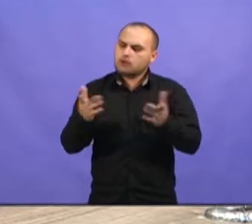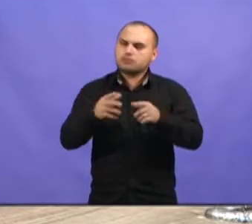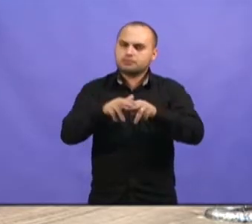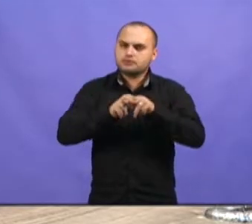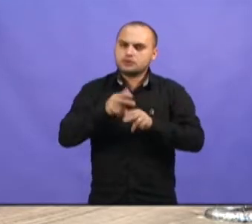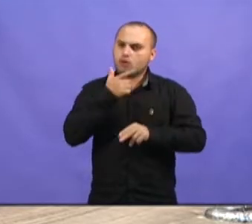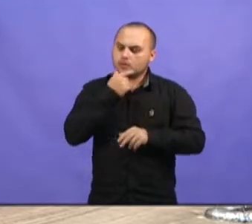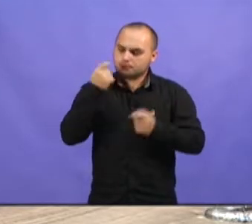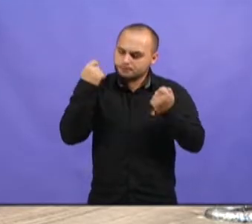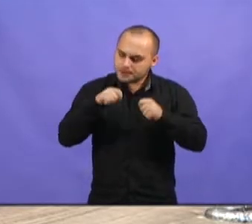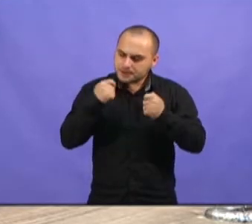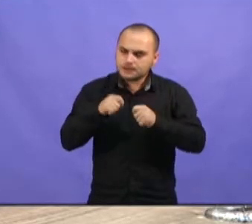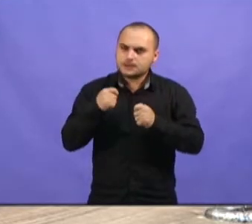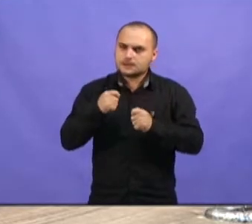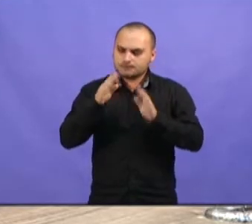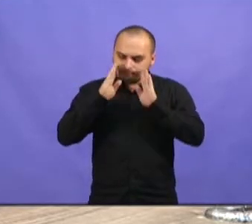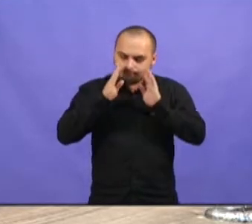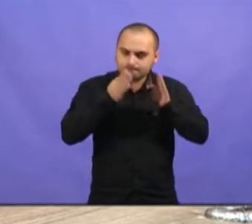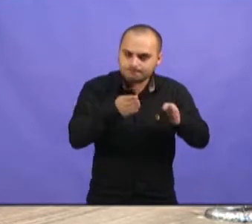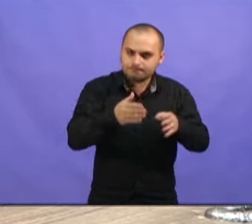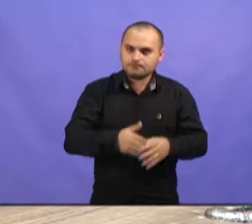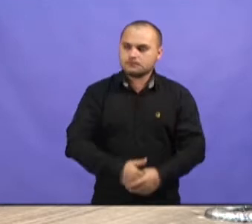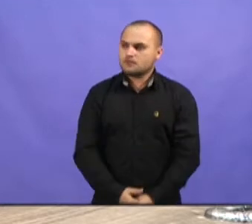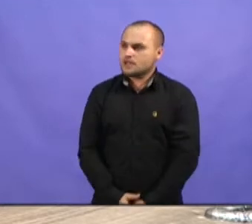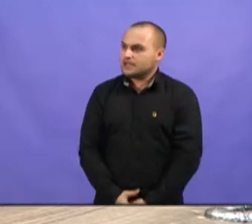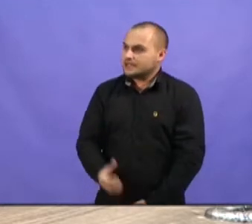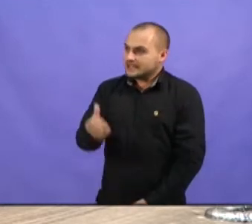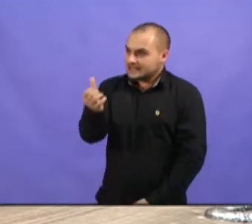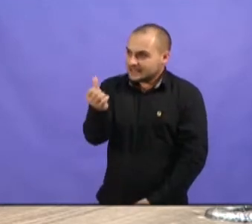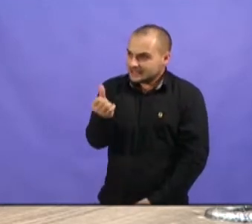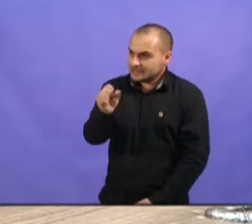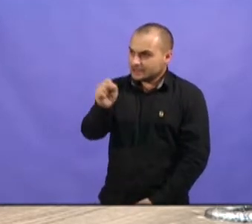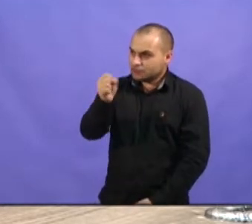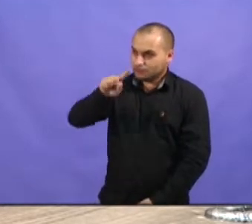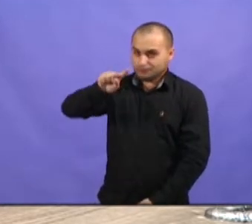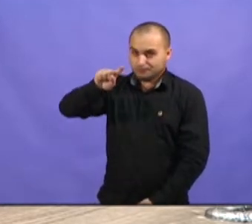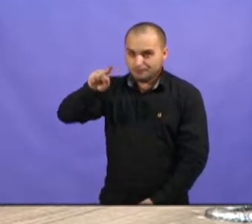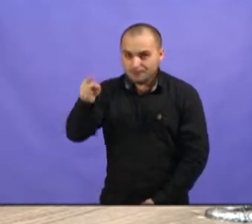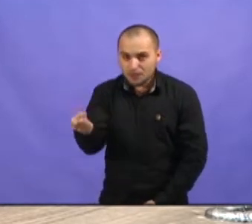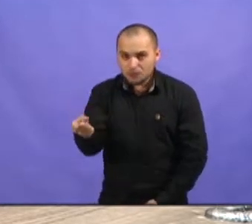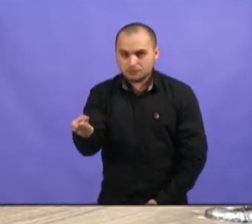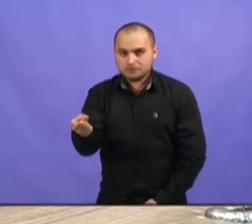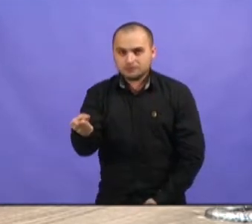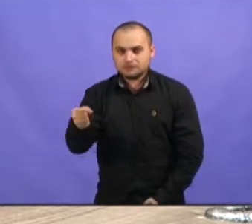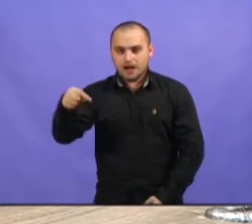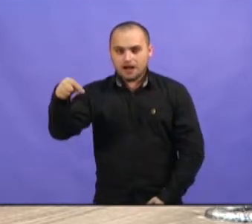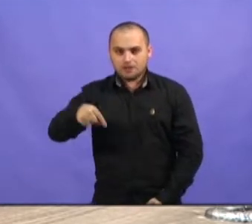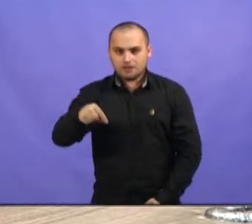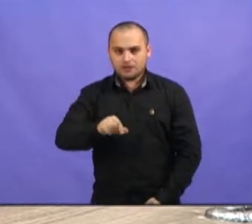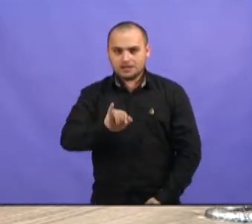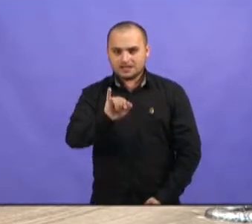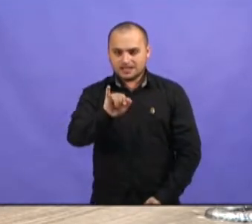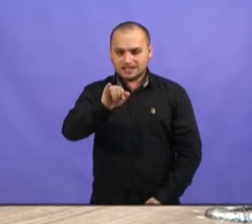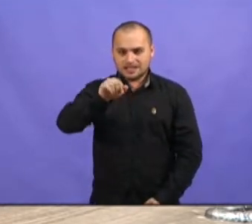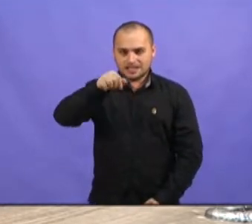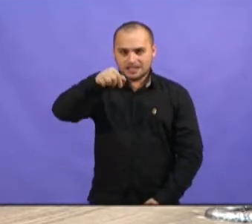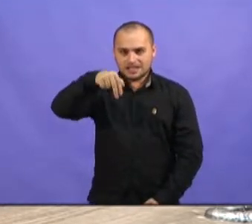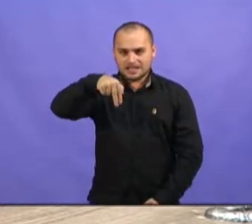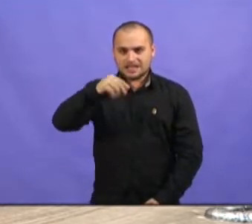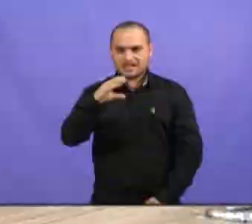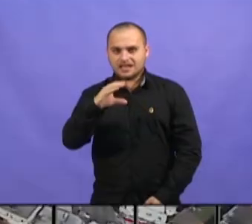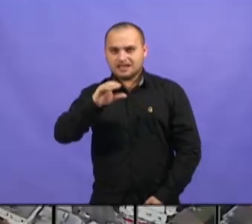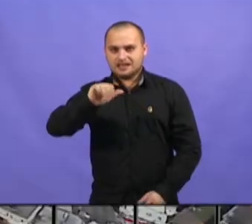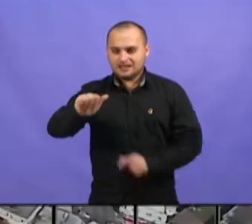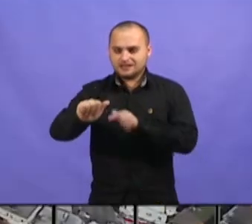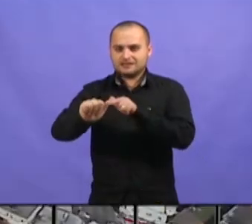68 mil novos casos de câncer de próstata são estimados pelo Instituto Nacional do Câncer, o INCA,